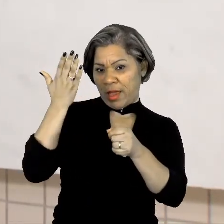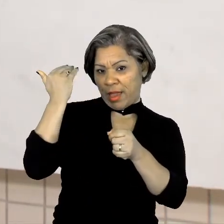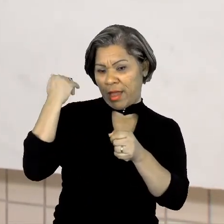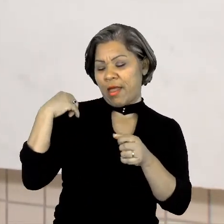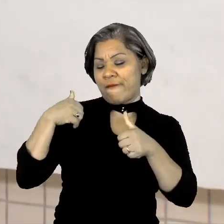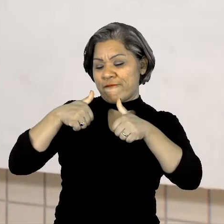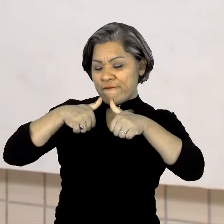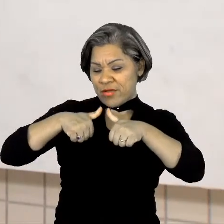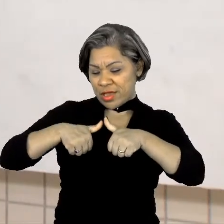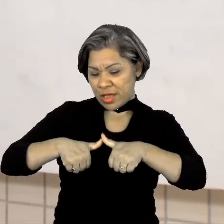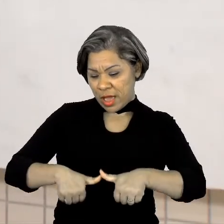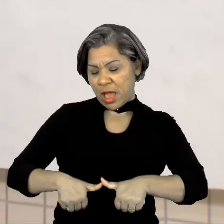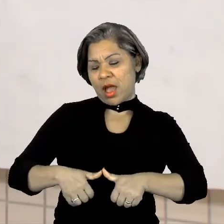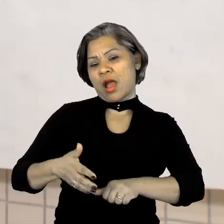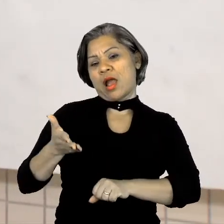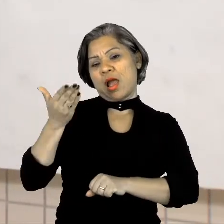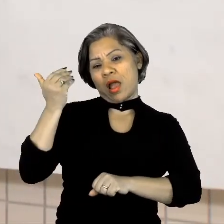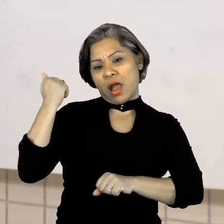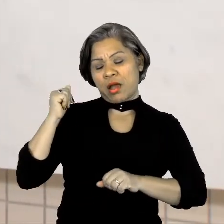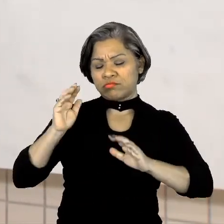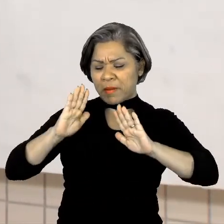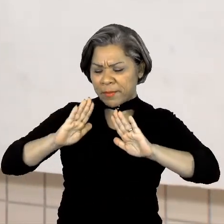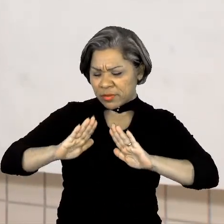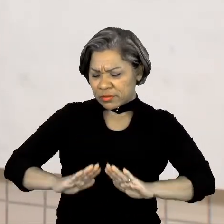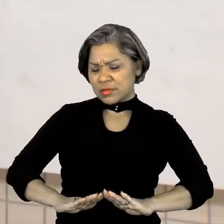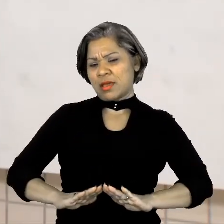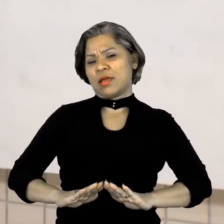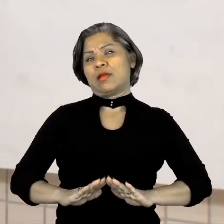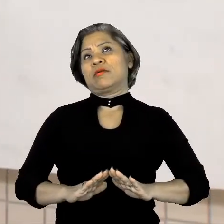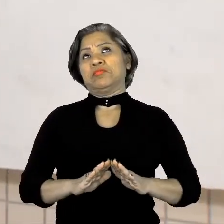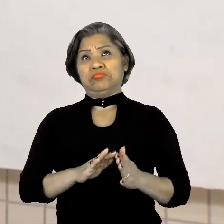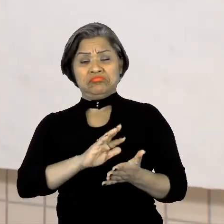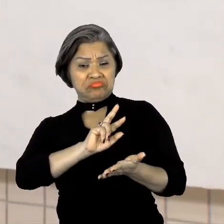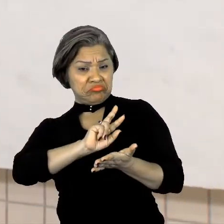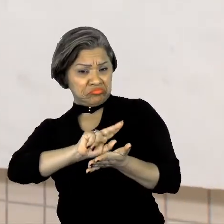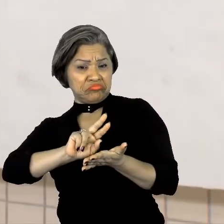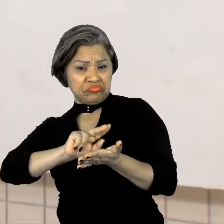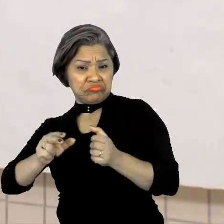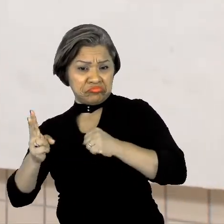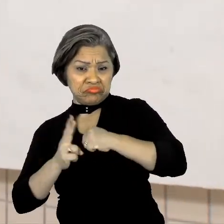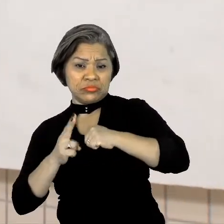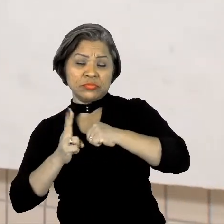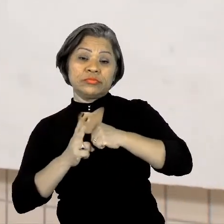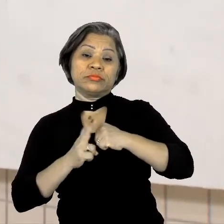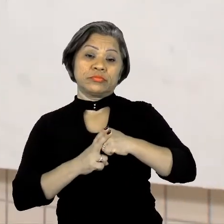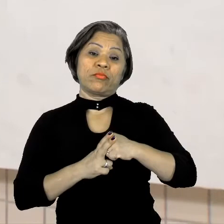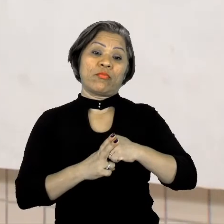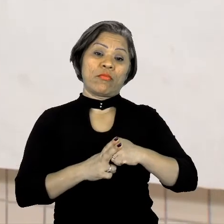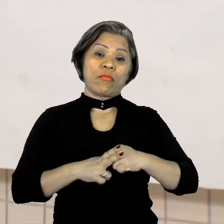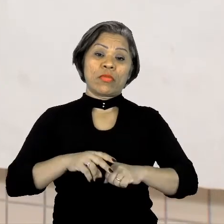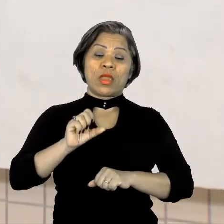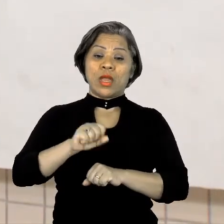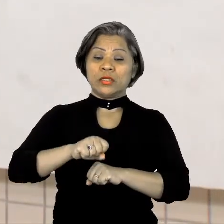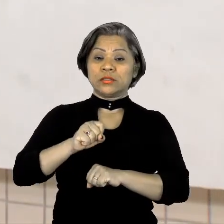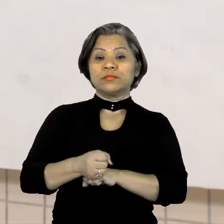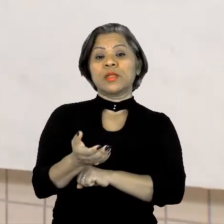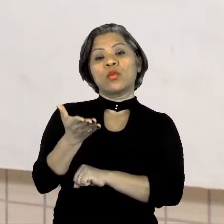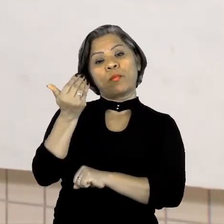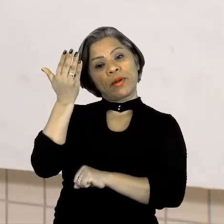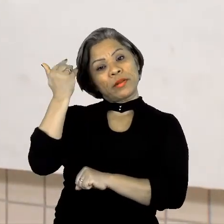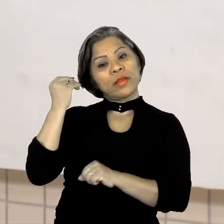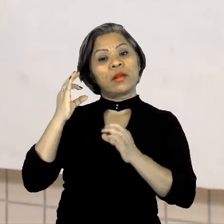ficaram, permaneceu. Então, esses verbos, eles estão conjugados no pretérito o quê?